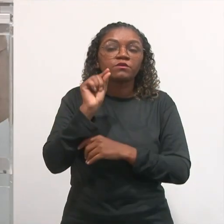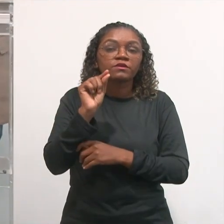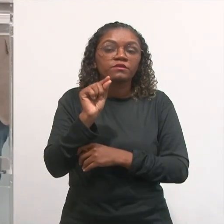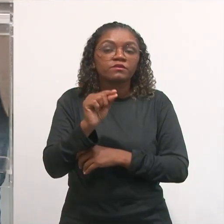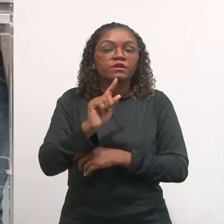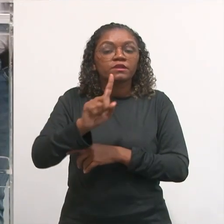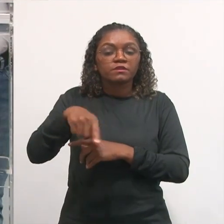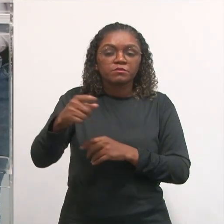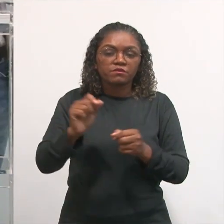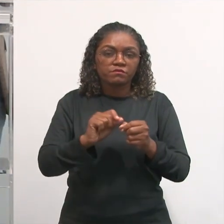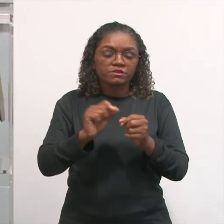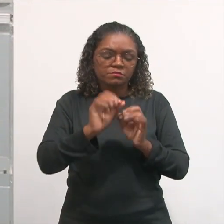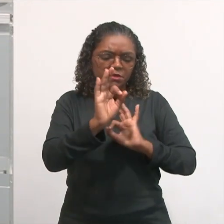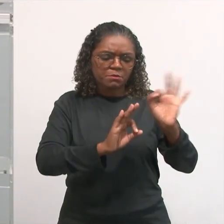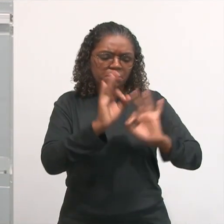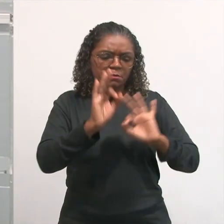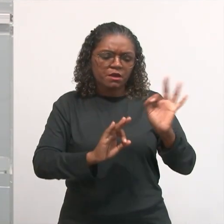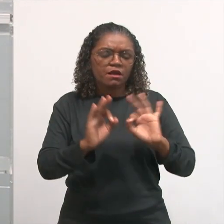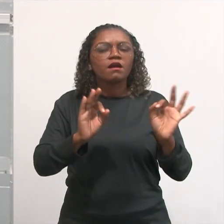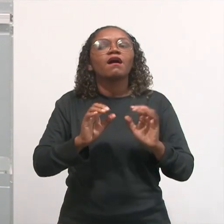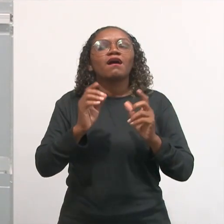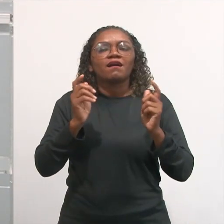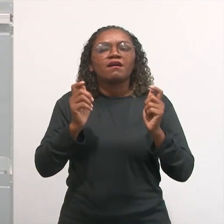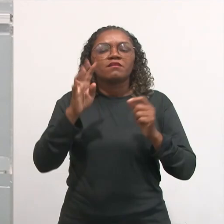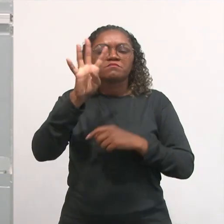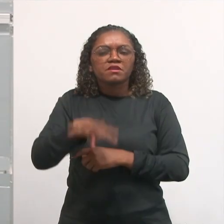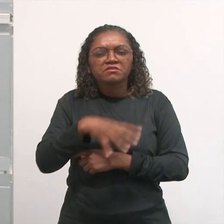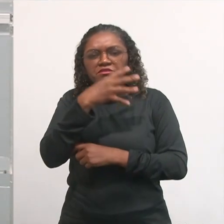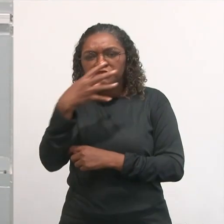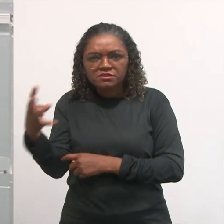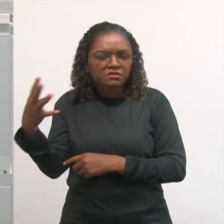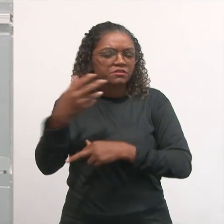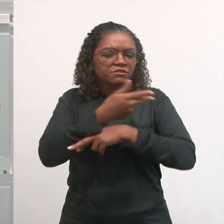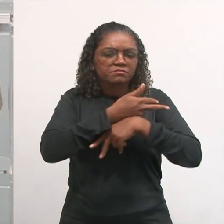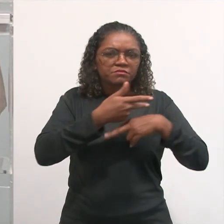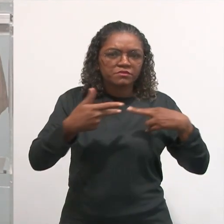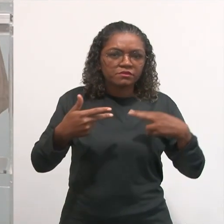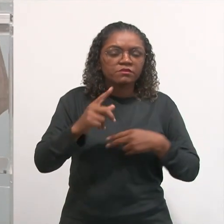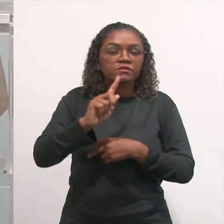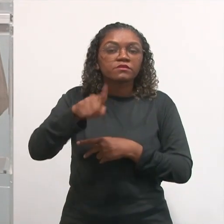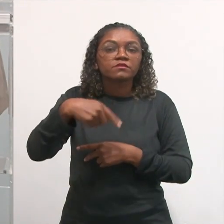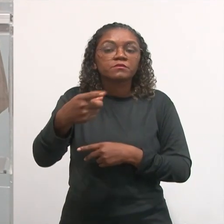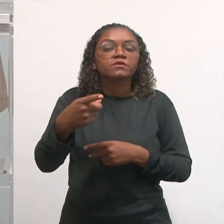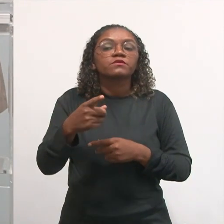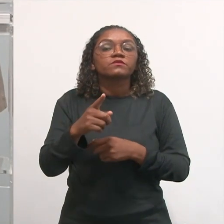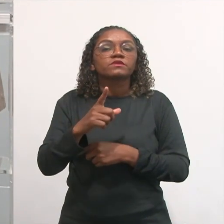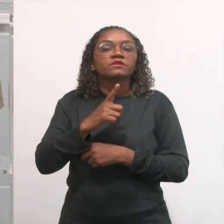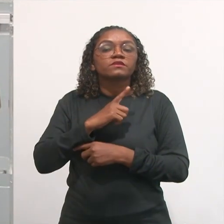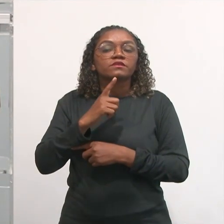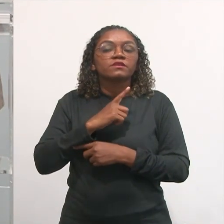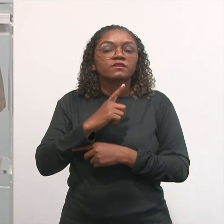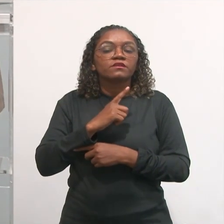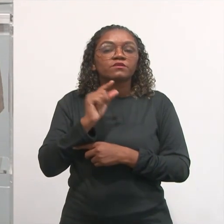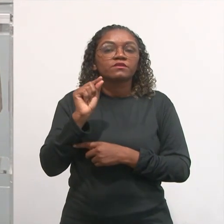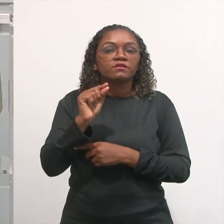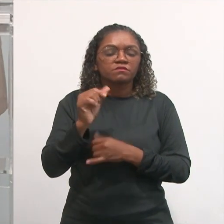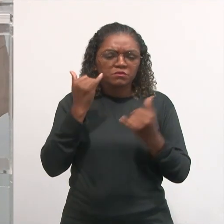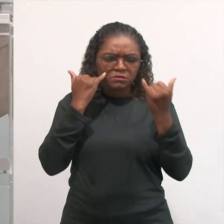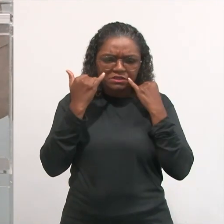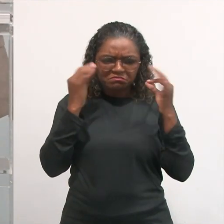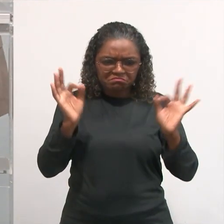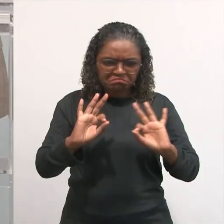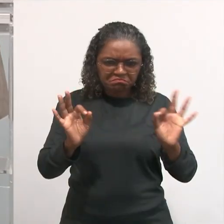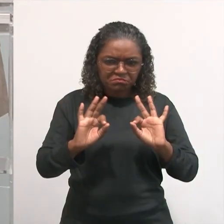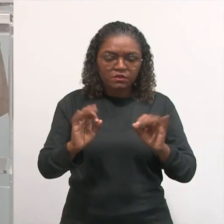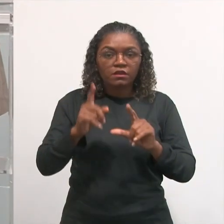um gráfico. Porque dependendo das informações, lá na minha planilha, Excel, por exemplo, eu vou ter lá aquelas células vazias, sem informação, e na hora que a gente